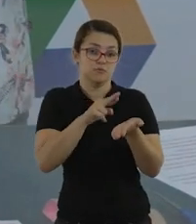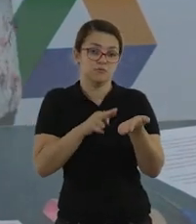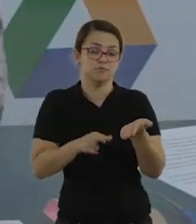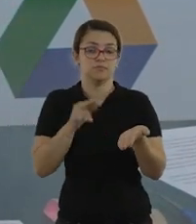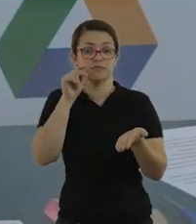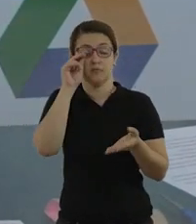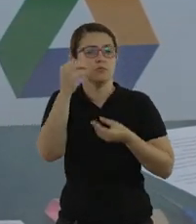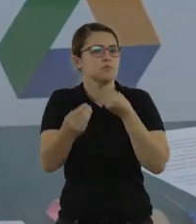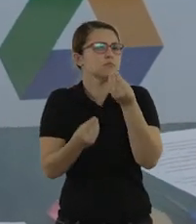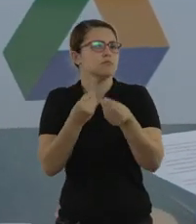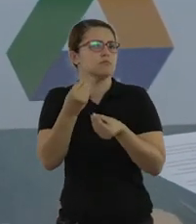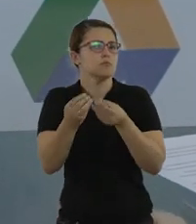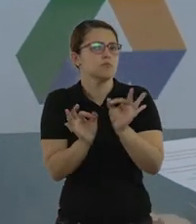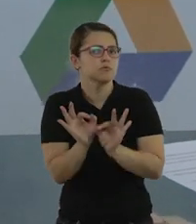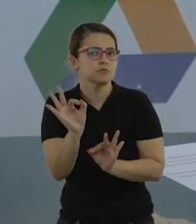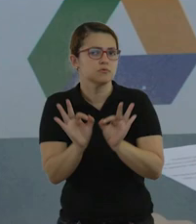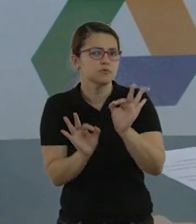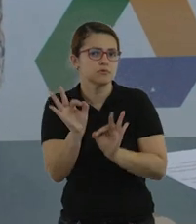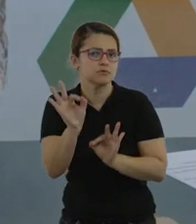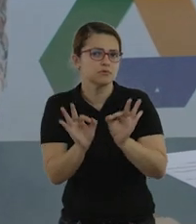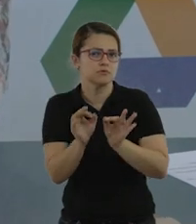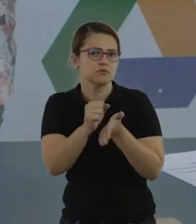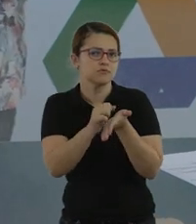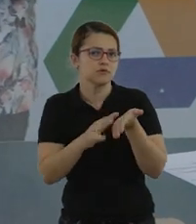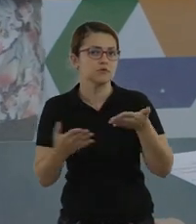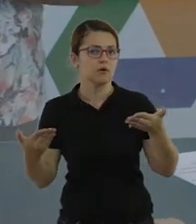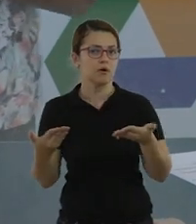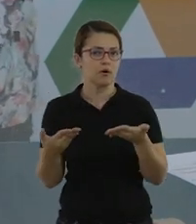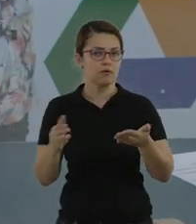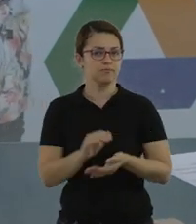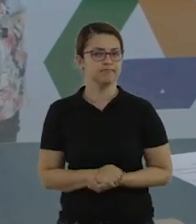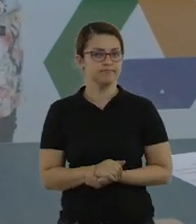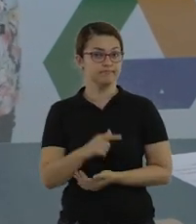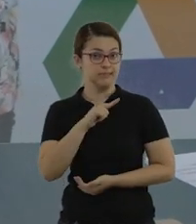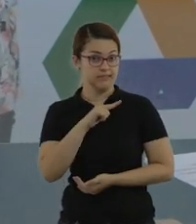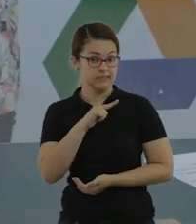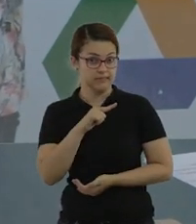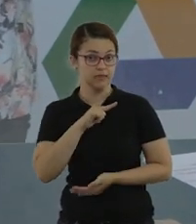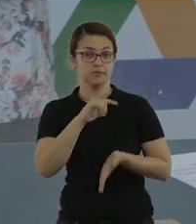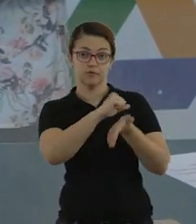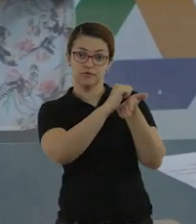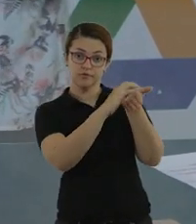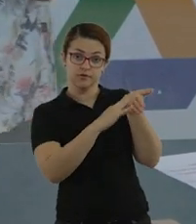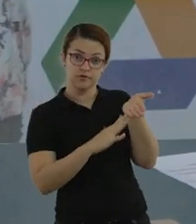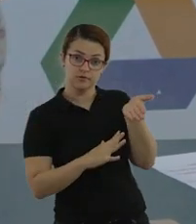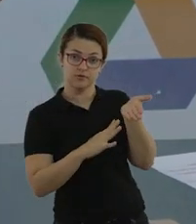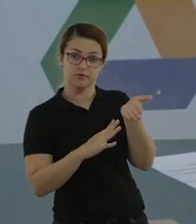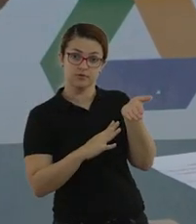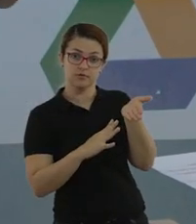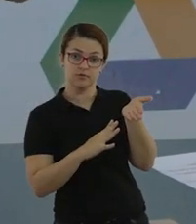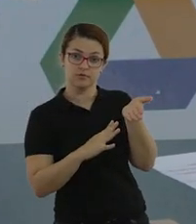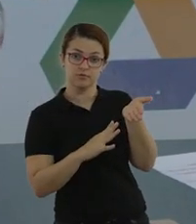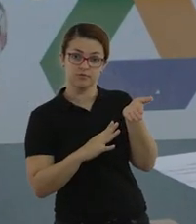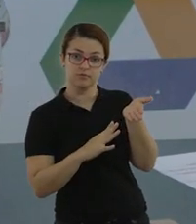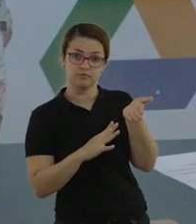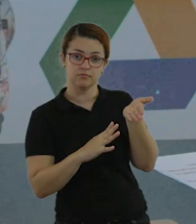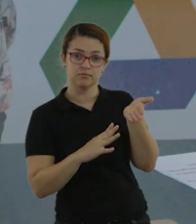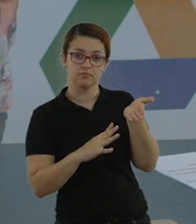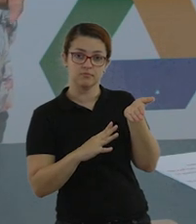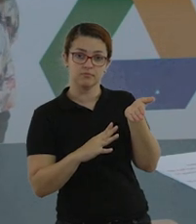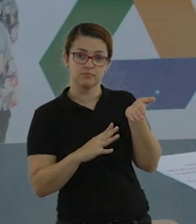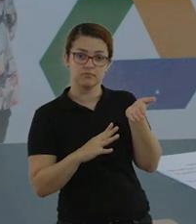Então, como está a organização das atividades agora, né? Nós temos lá a atividade, a disciplina que